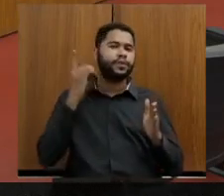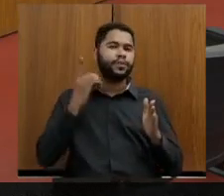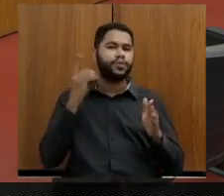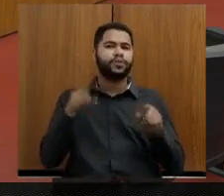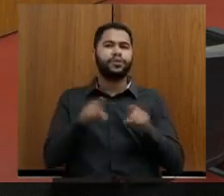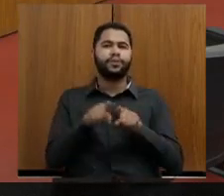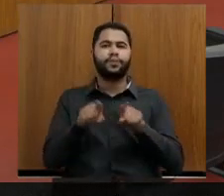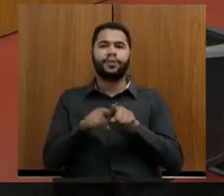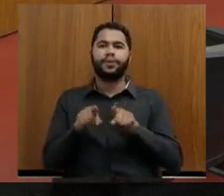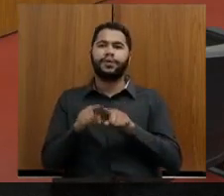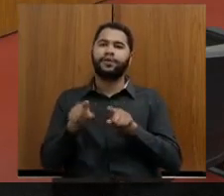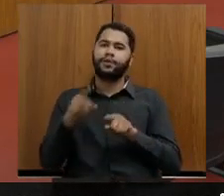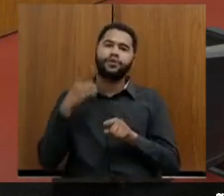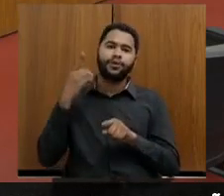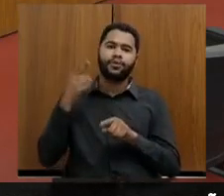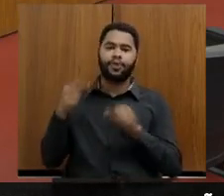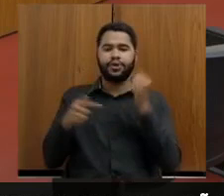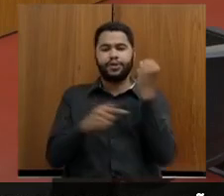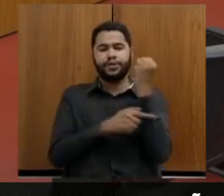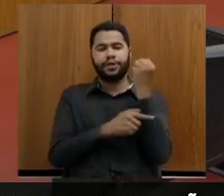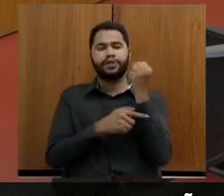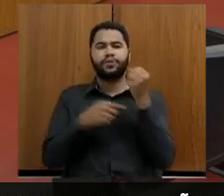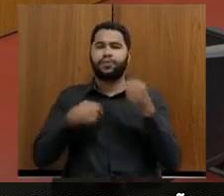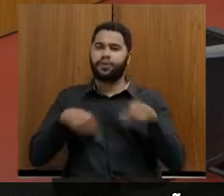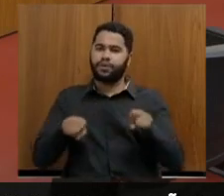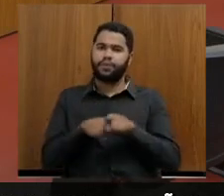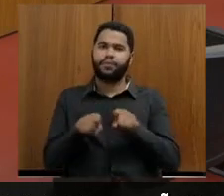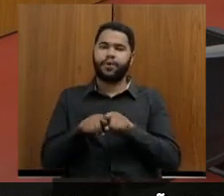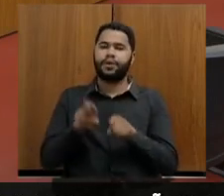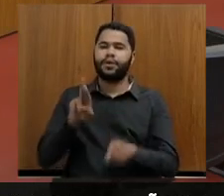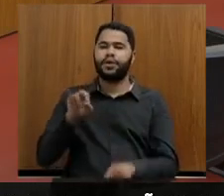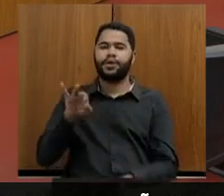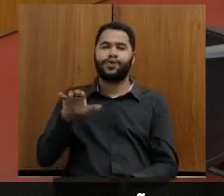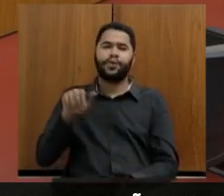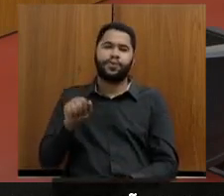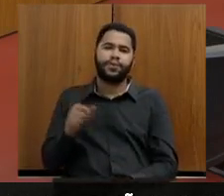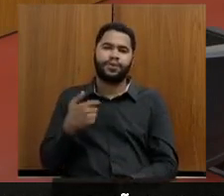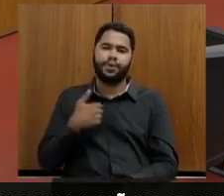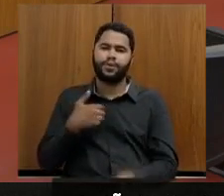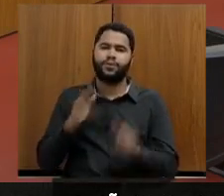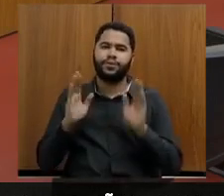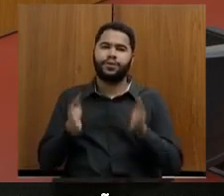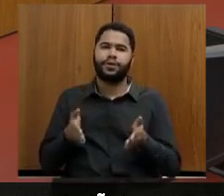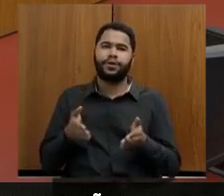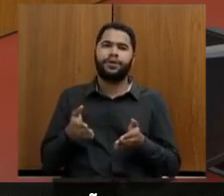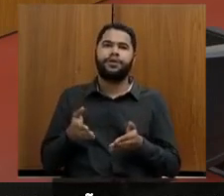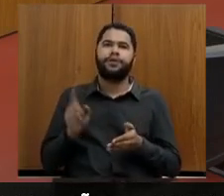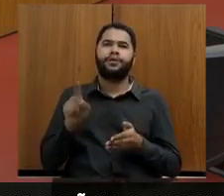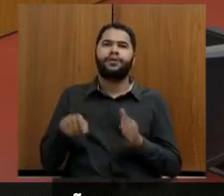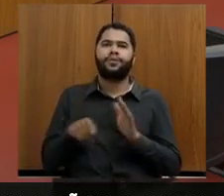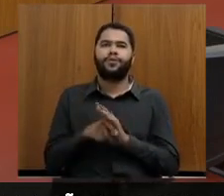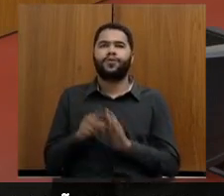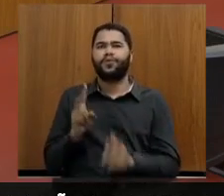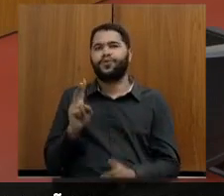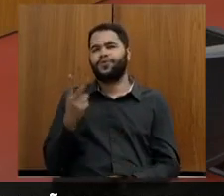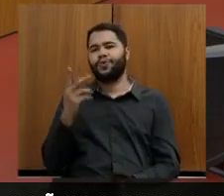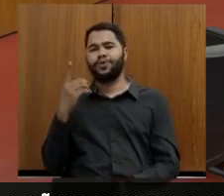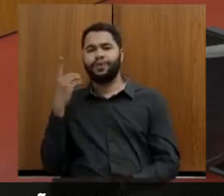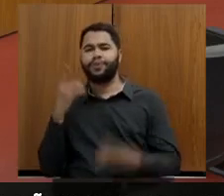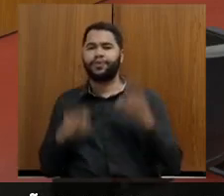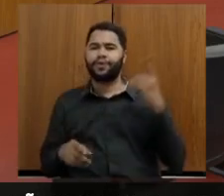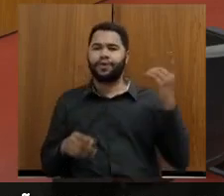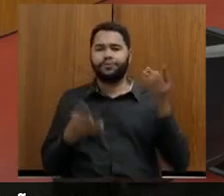mandato ao seu lado o deputado de sete mandato então eu e feliz aqui somos recruta você vê que eu já sou recruta com seis mandatos aqui dos dois Deputado